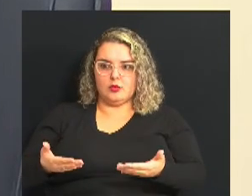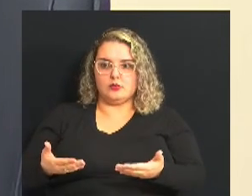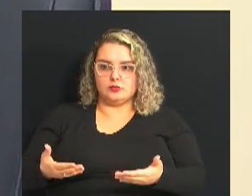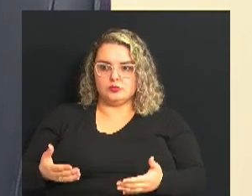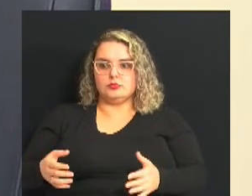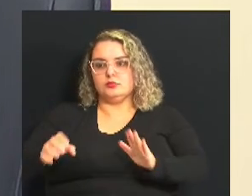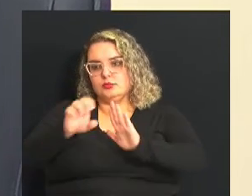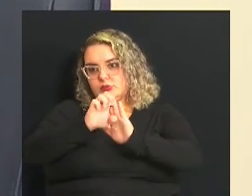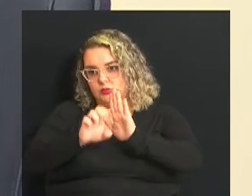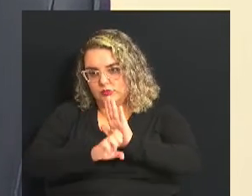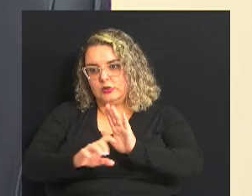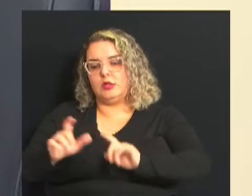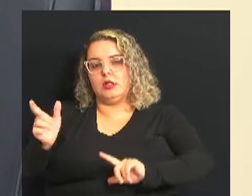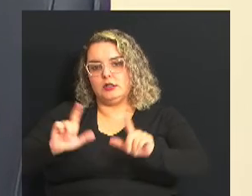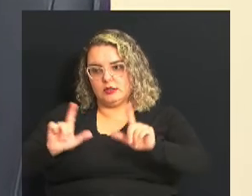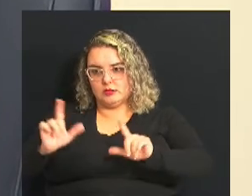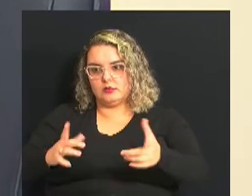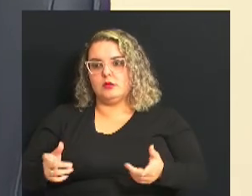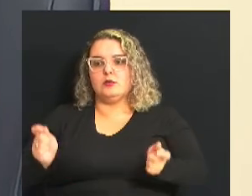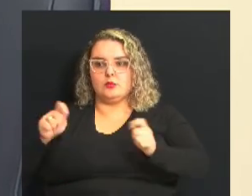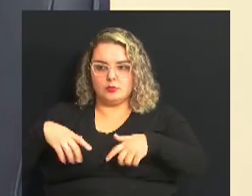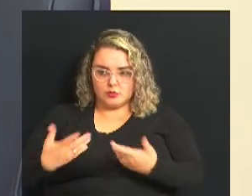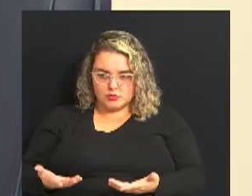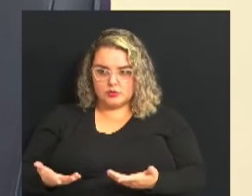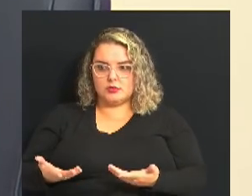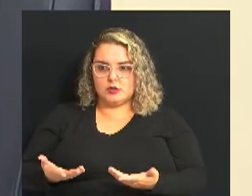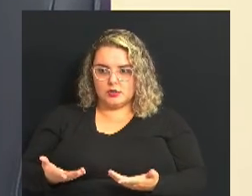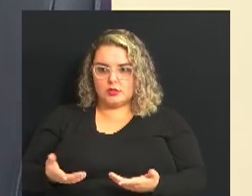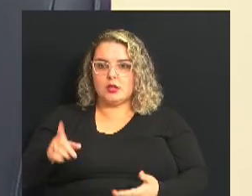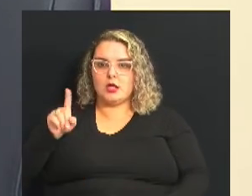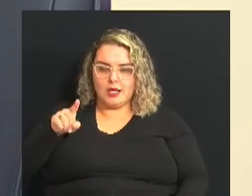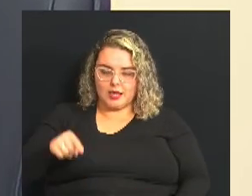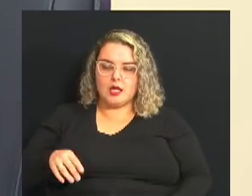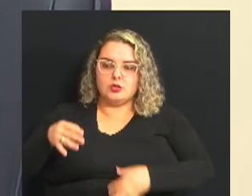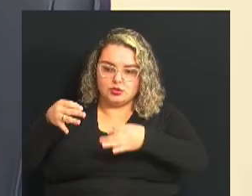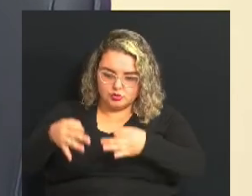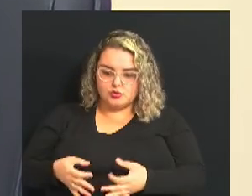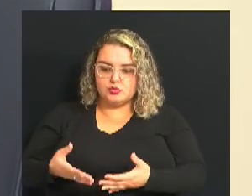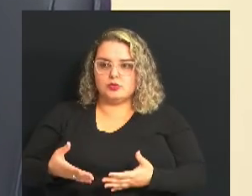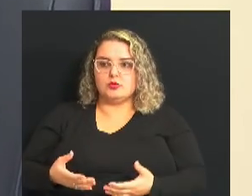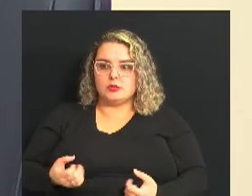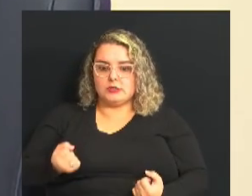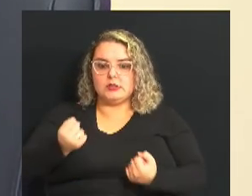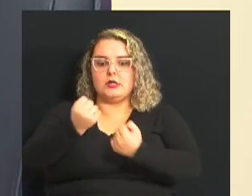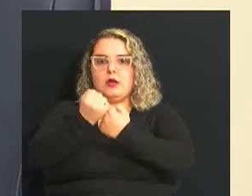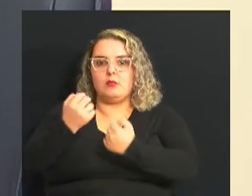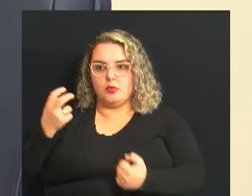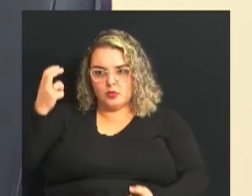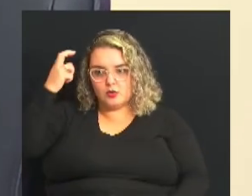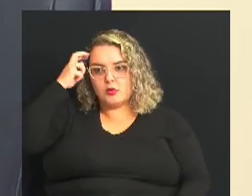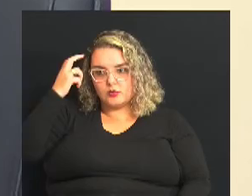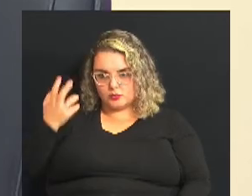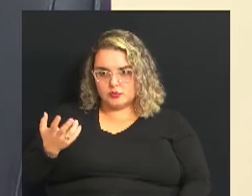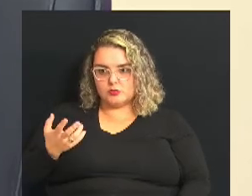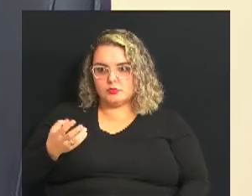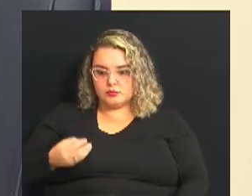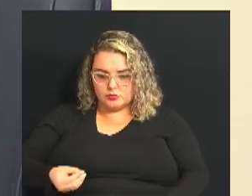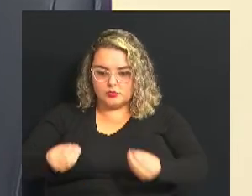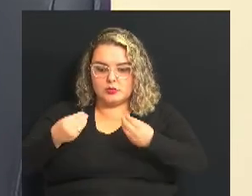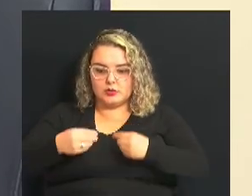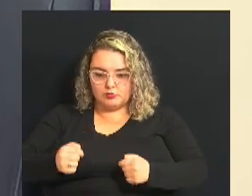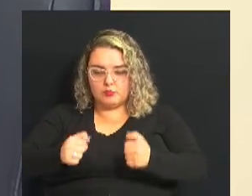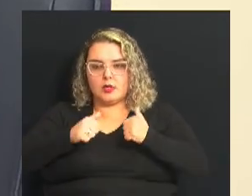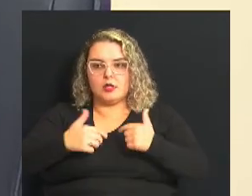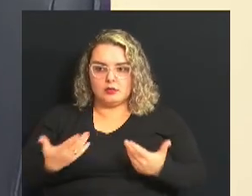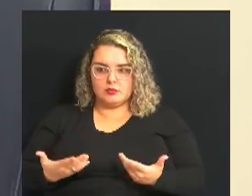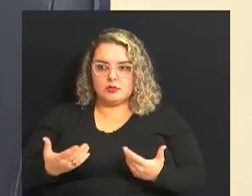da TV, que possibilita isso breve, é justamente esse apoio cultural. Como o que nos traria de benefício esse tipo de